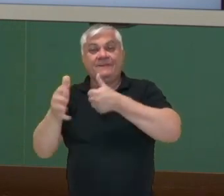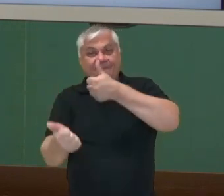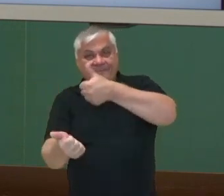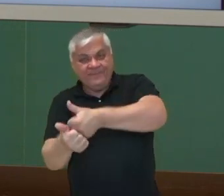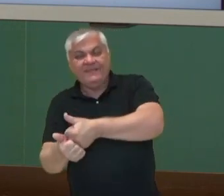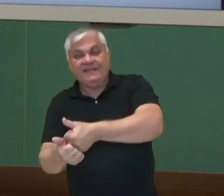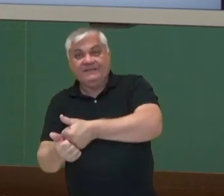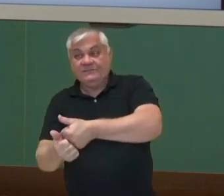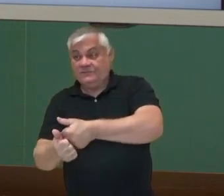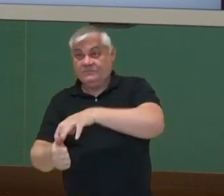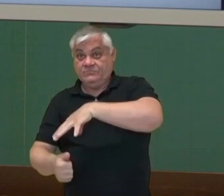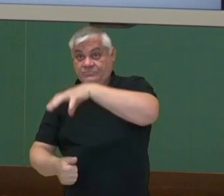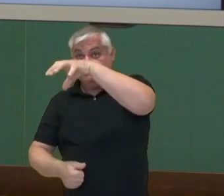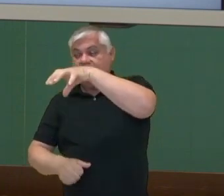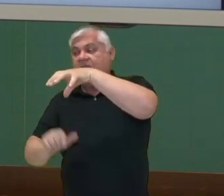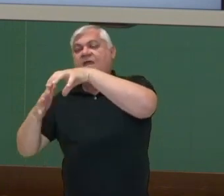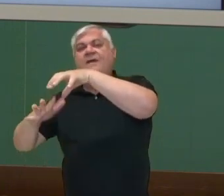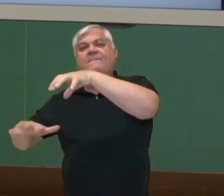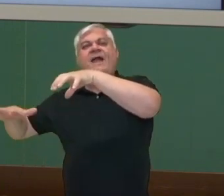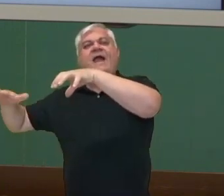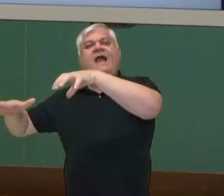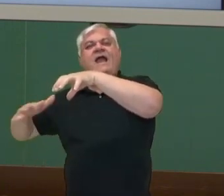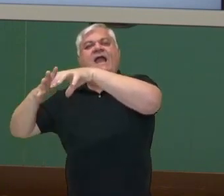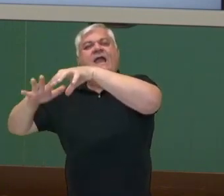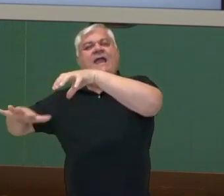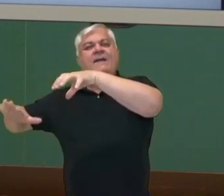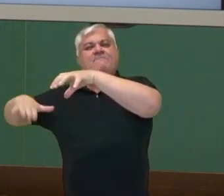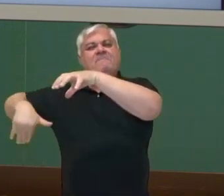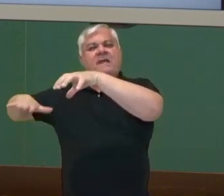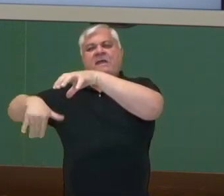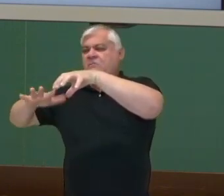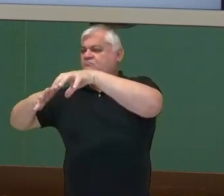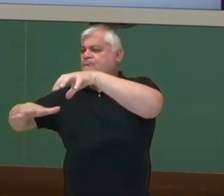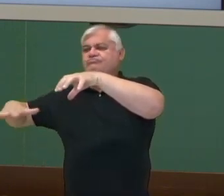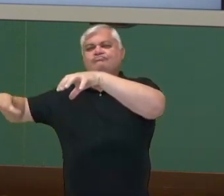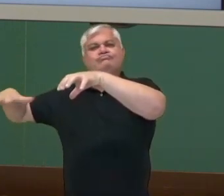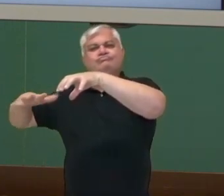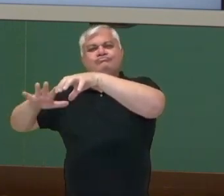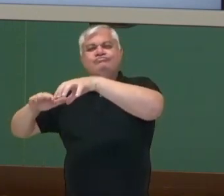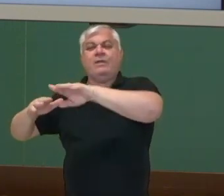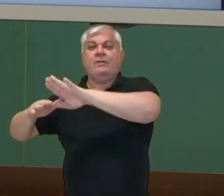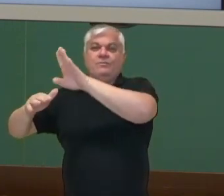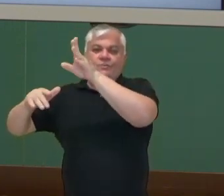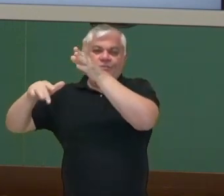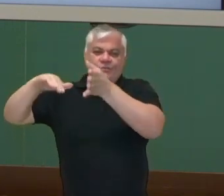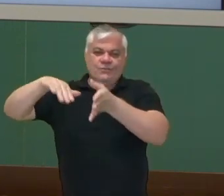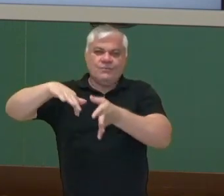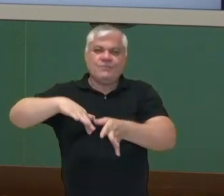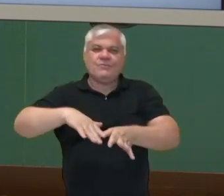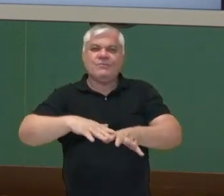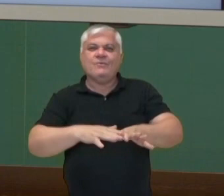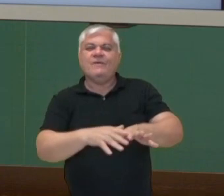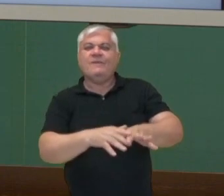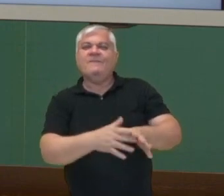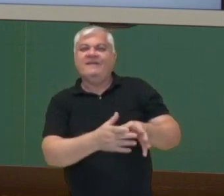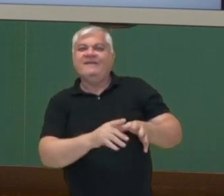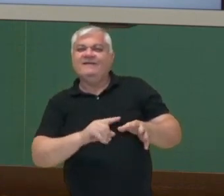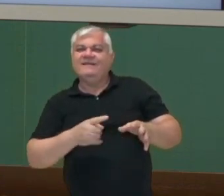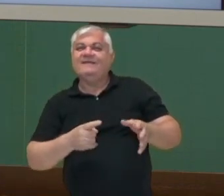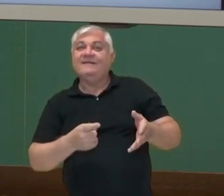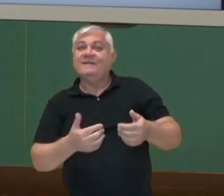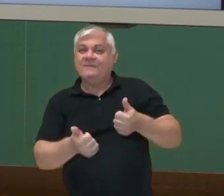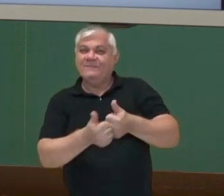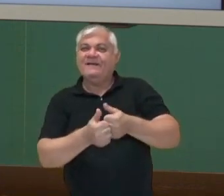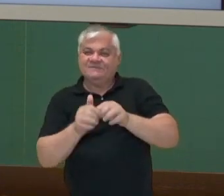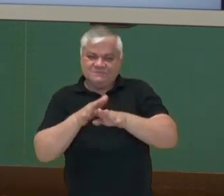do oceano. Por isso que os rios nascem nessas áreas próximas do oceano e se deslocam em direção ao interior, que as áreas são